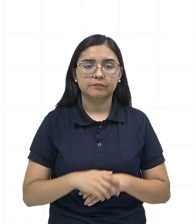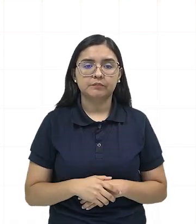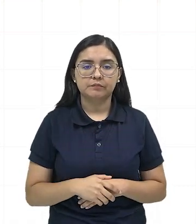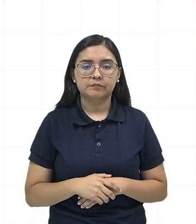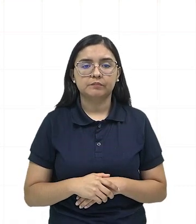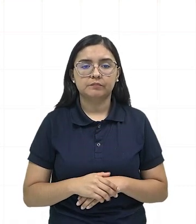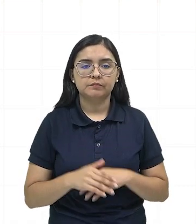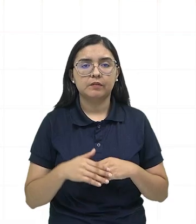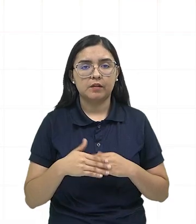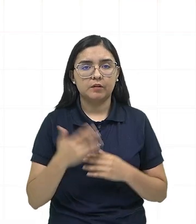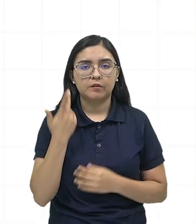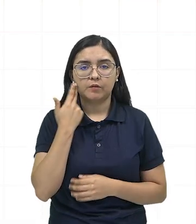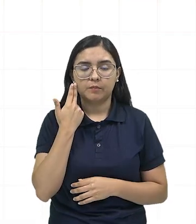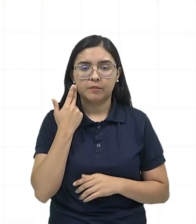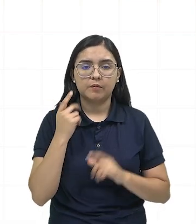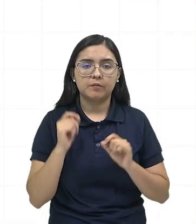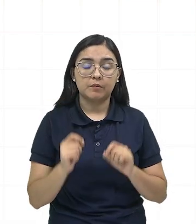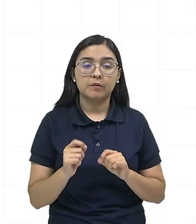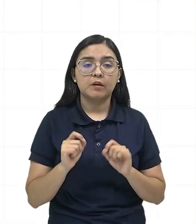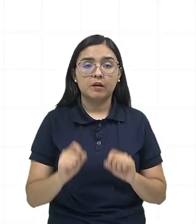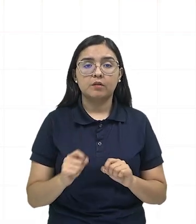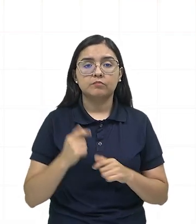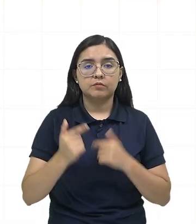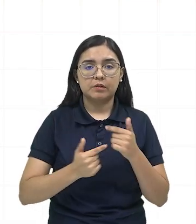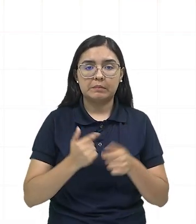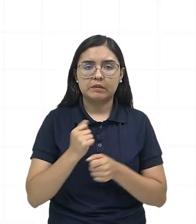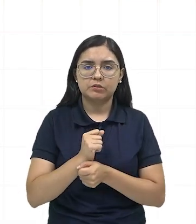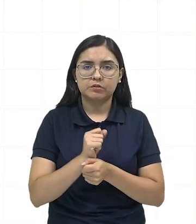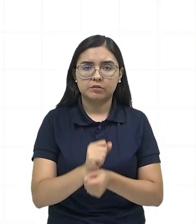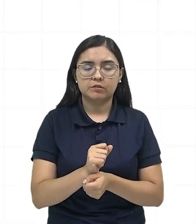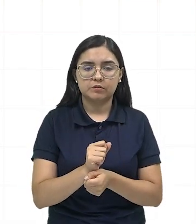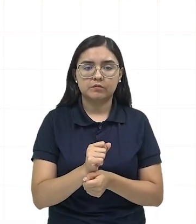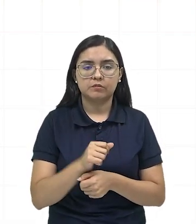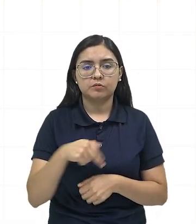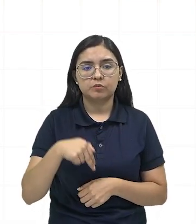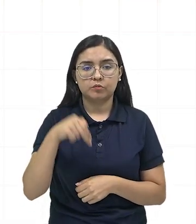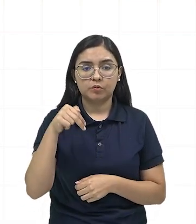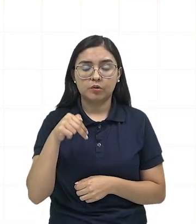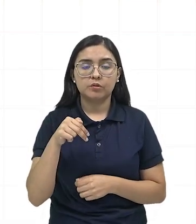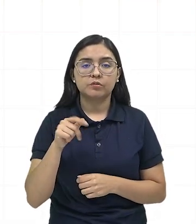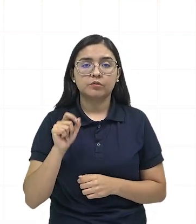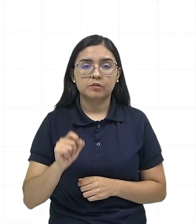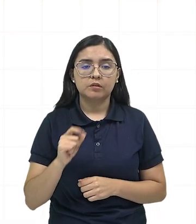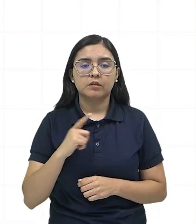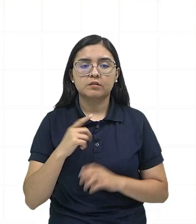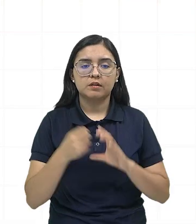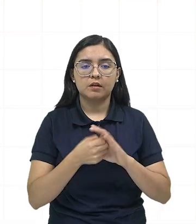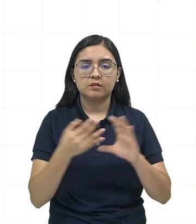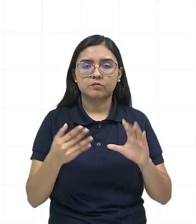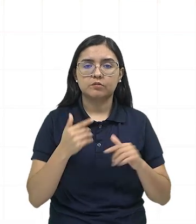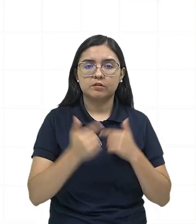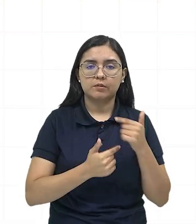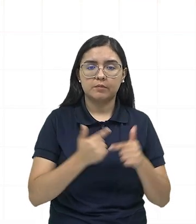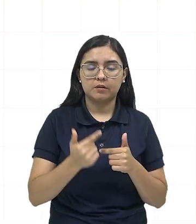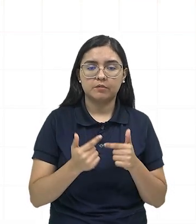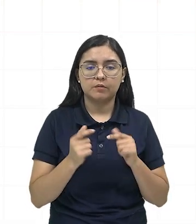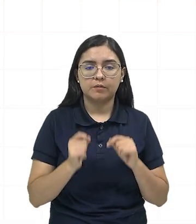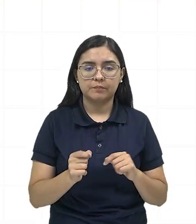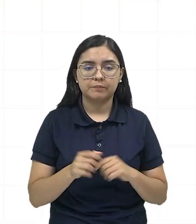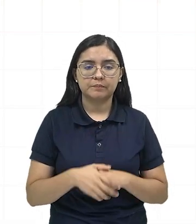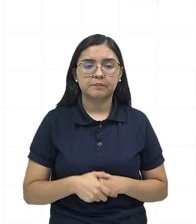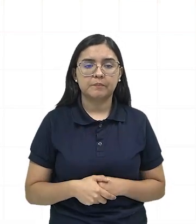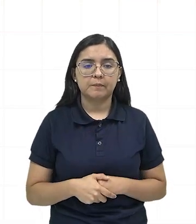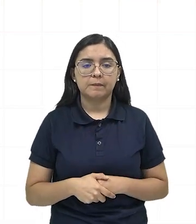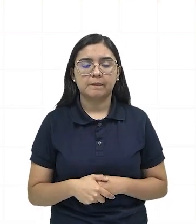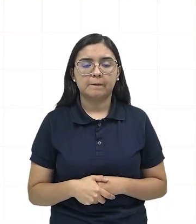nas colônias o trabalho, a mão de obra escrava. E as colônias do Norte elas já vão trazer esse aspecto bem